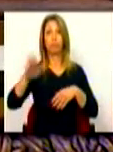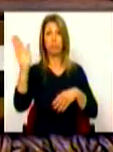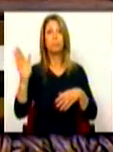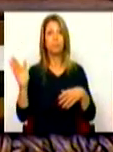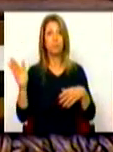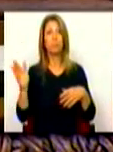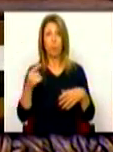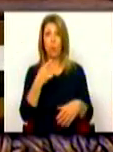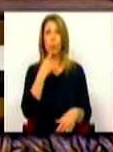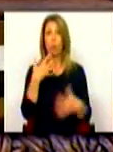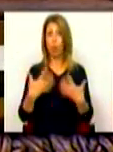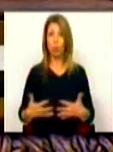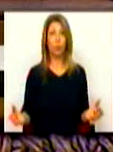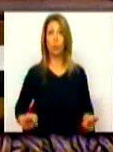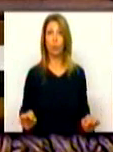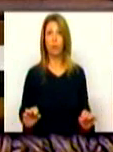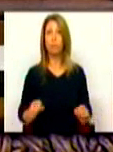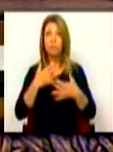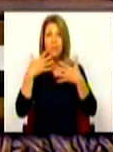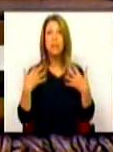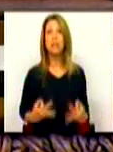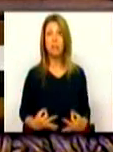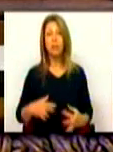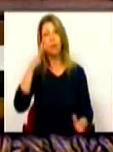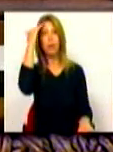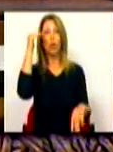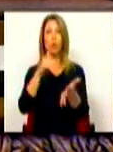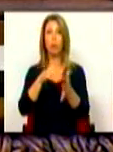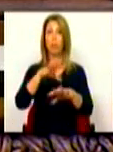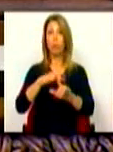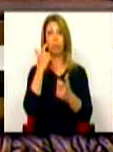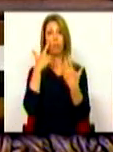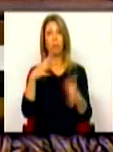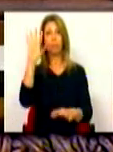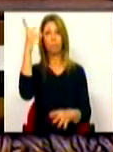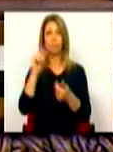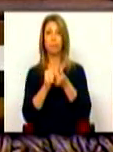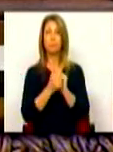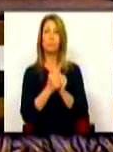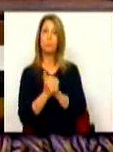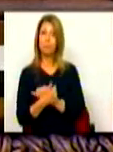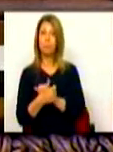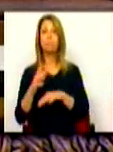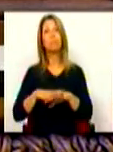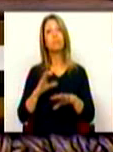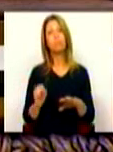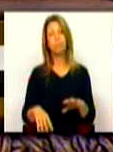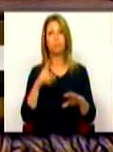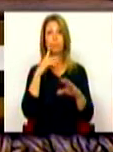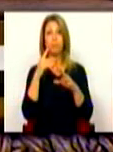escala, serão com toda a certeza uma consequência das alterações climáticas, motivadas pela